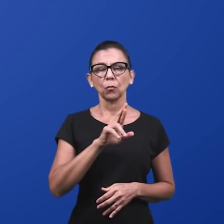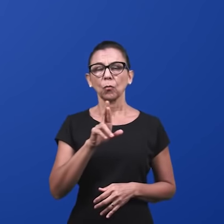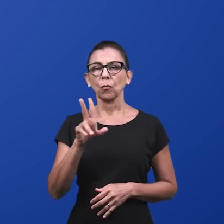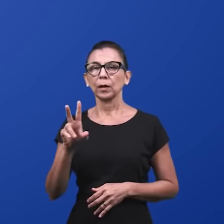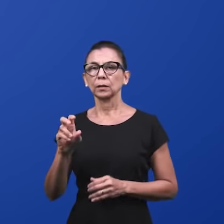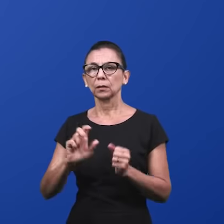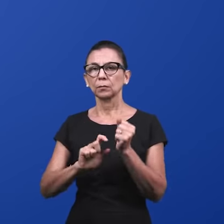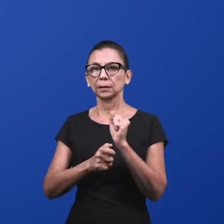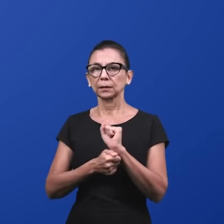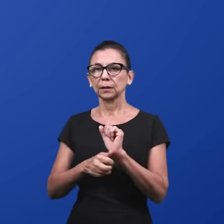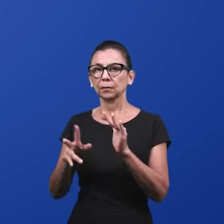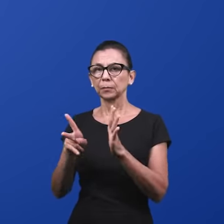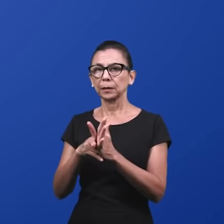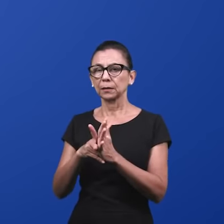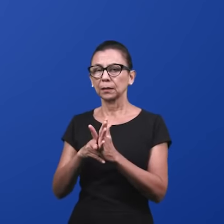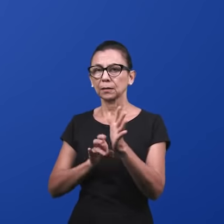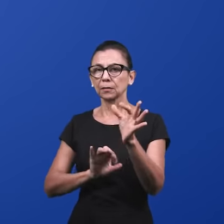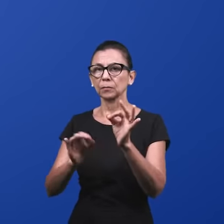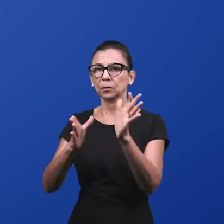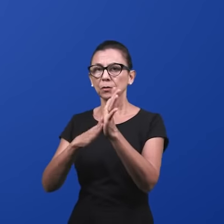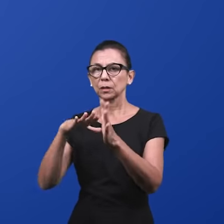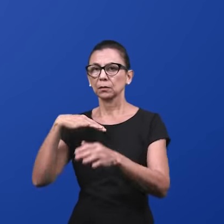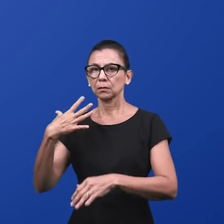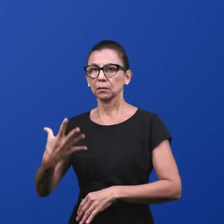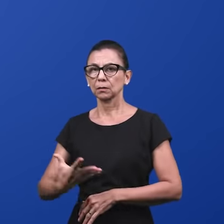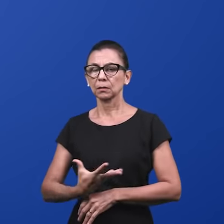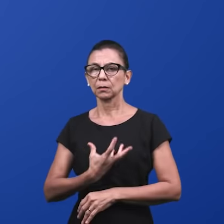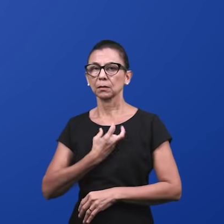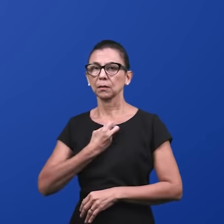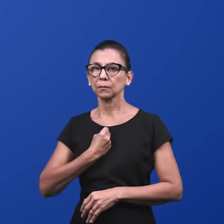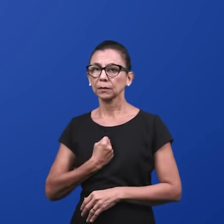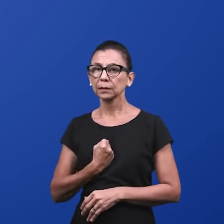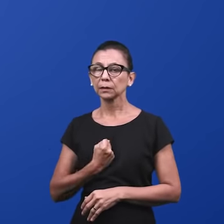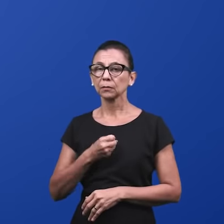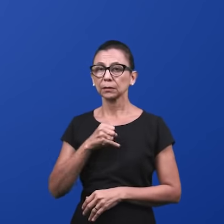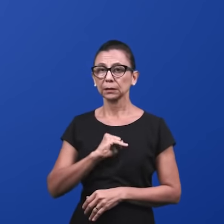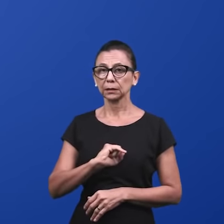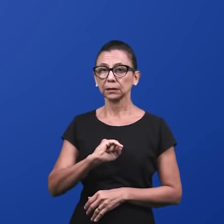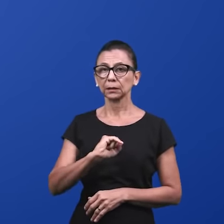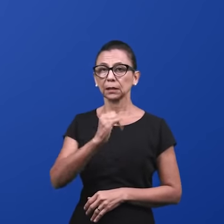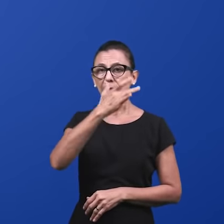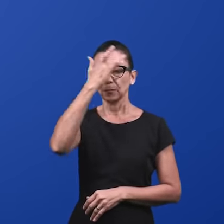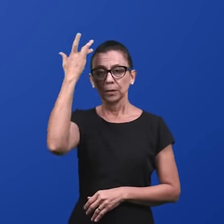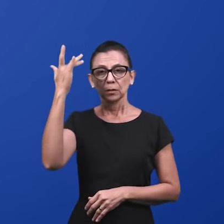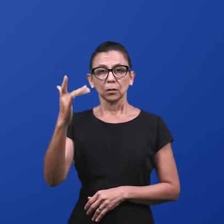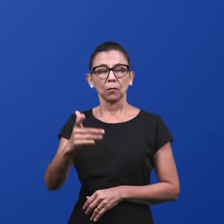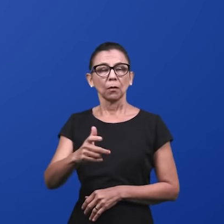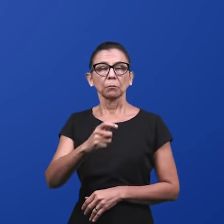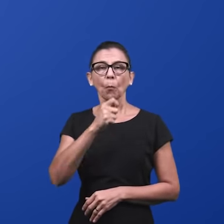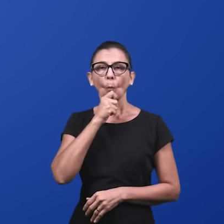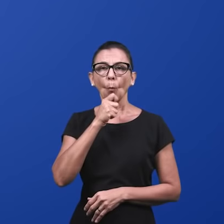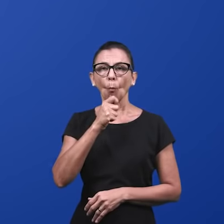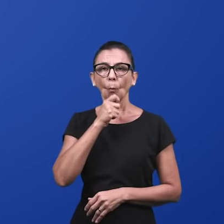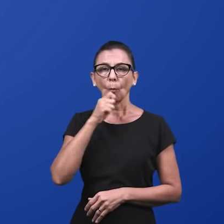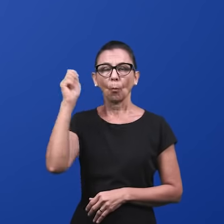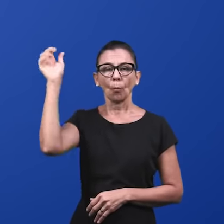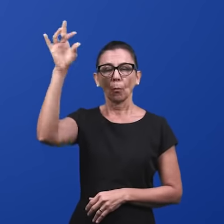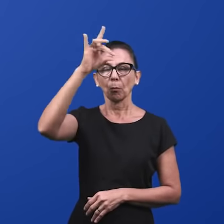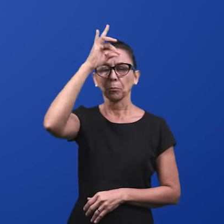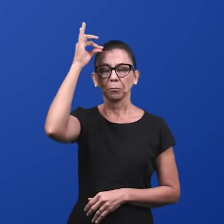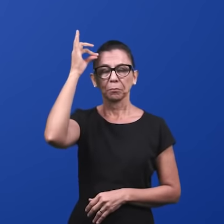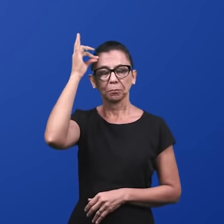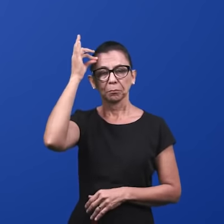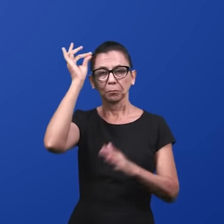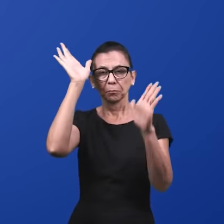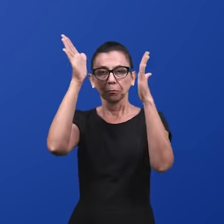obra redentora. E o ser humano, o homem, sem o Espírito Santo, ele não tem o alcance do mistério e não